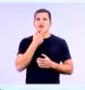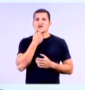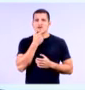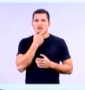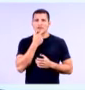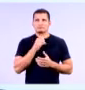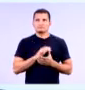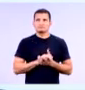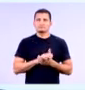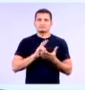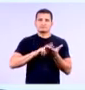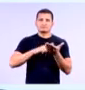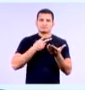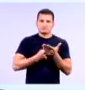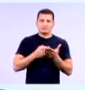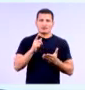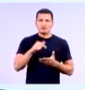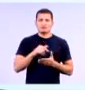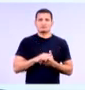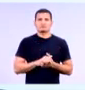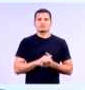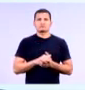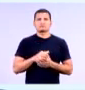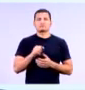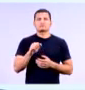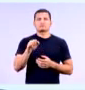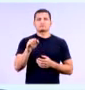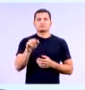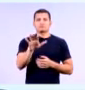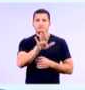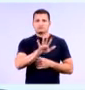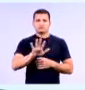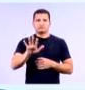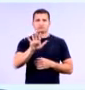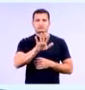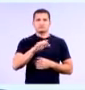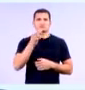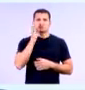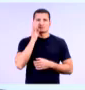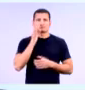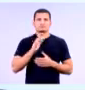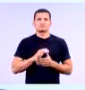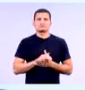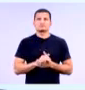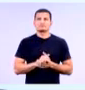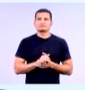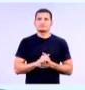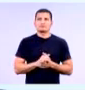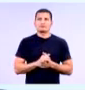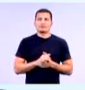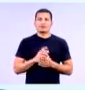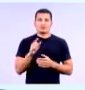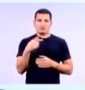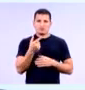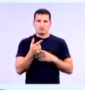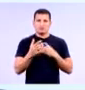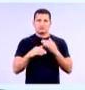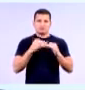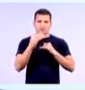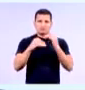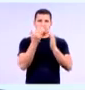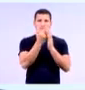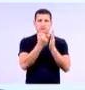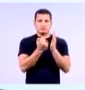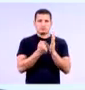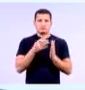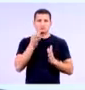traduzir máquina virtual Java. Uma coisa bem interessante é explicar isso agora. quando a gente desenvolve um programa em Java,